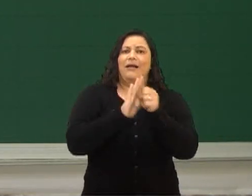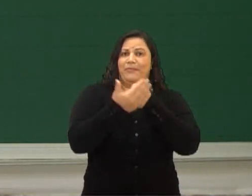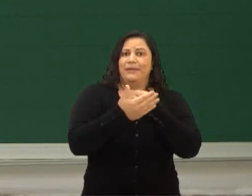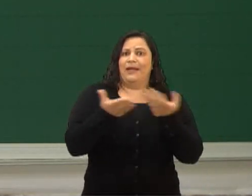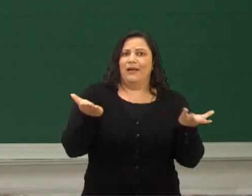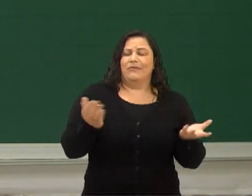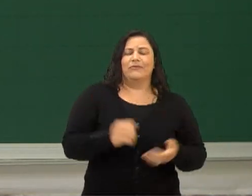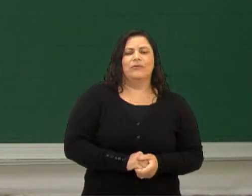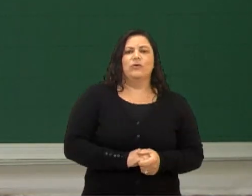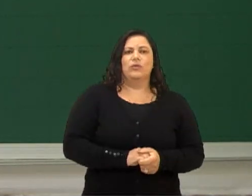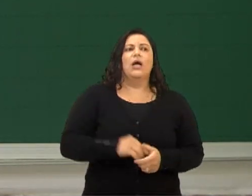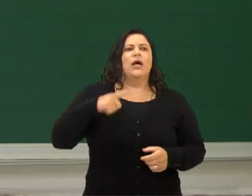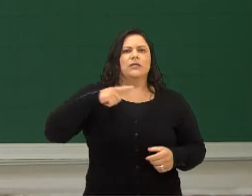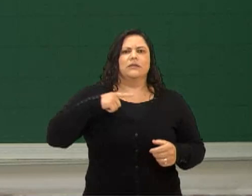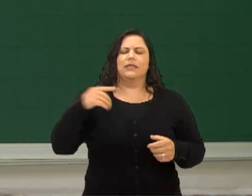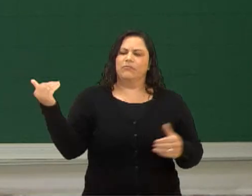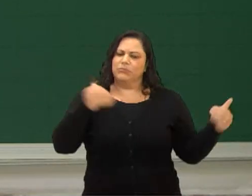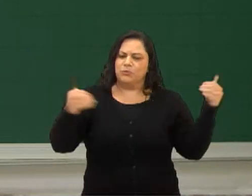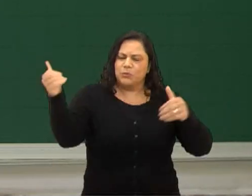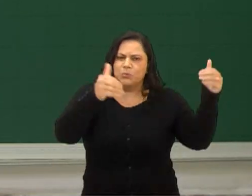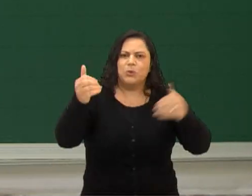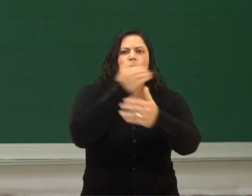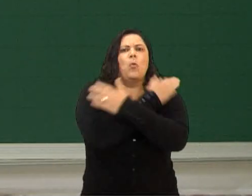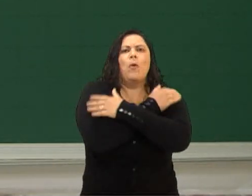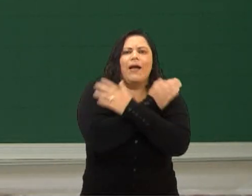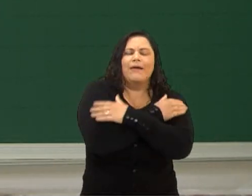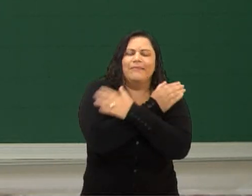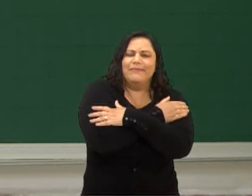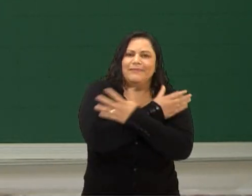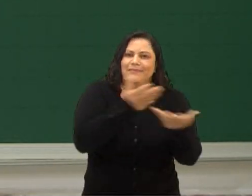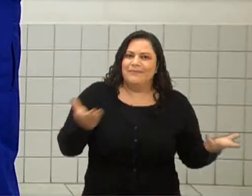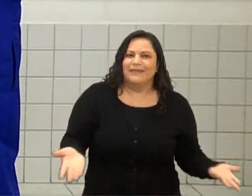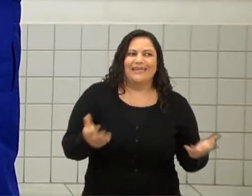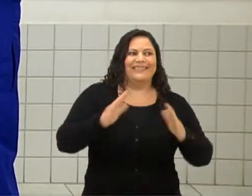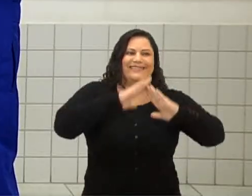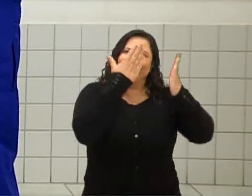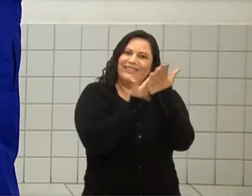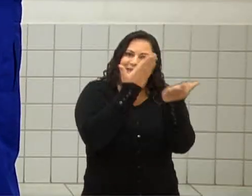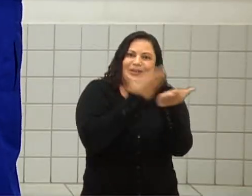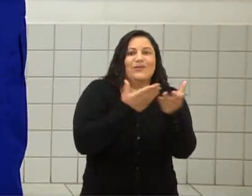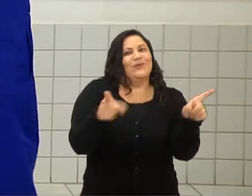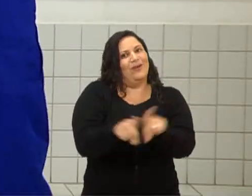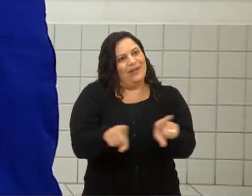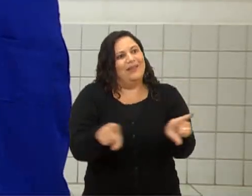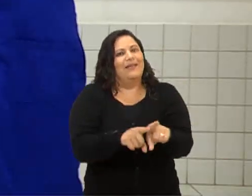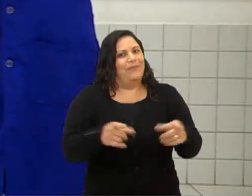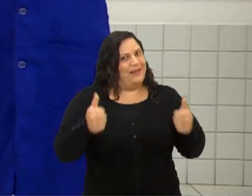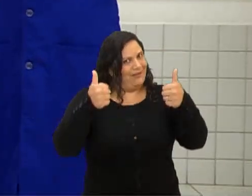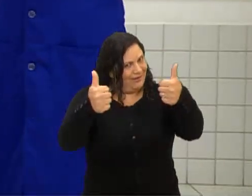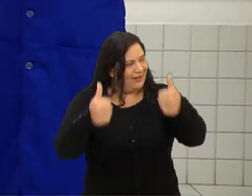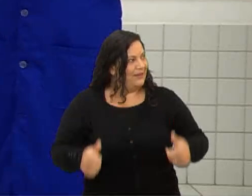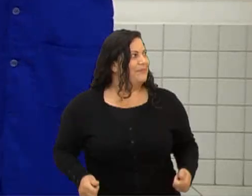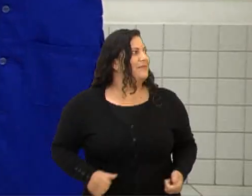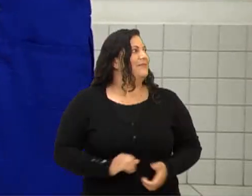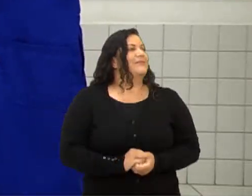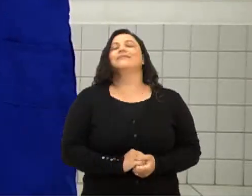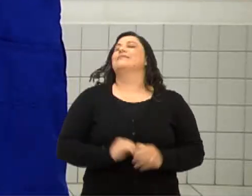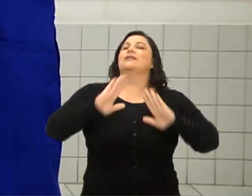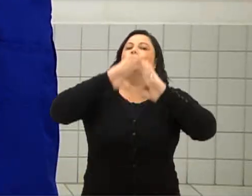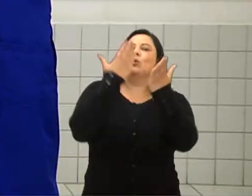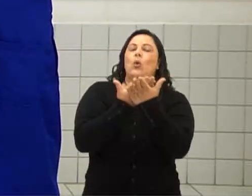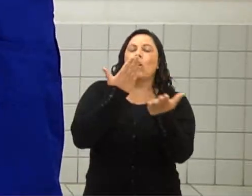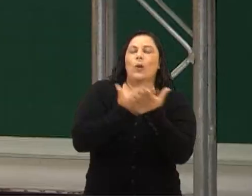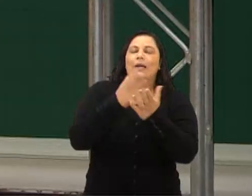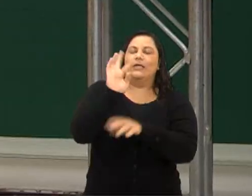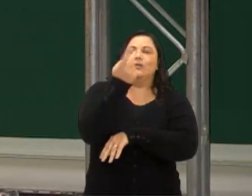podemos deixar aqui o nosso abraço a quem mesmo? A nossa escola, né, professora Rosa? Sim, com certeza. Colégio Helena Colodido,